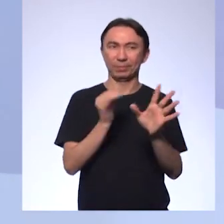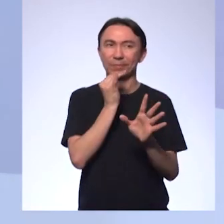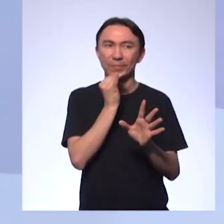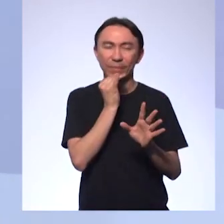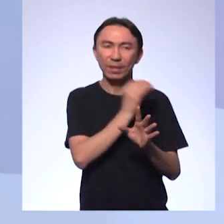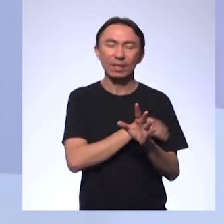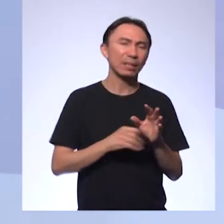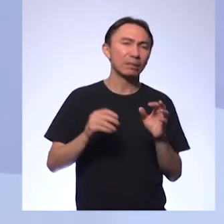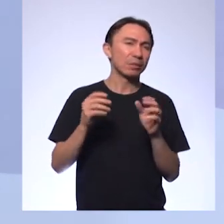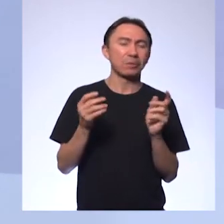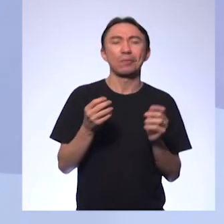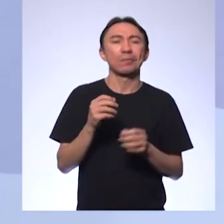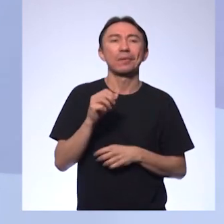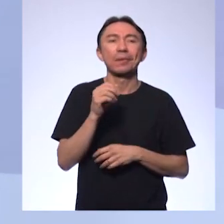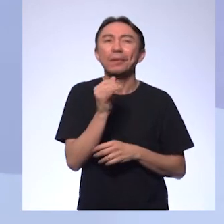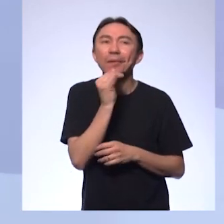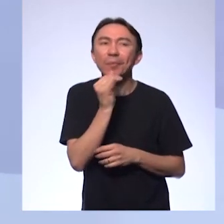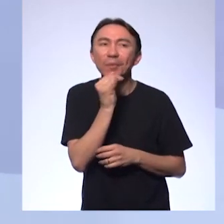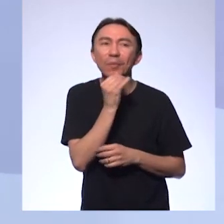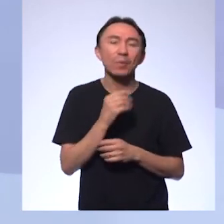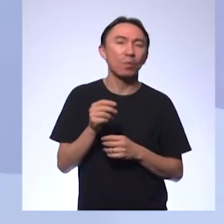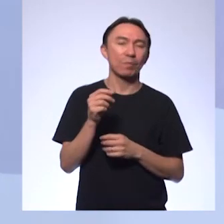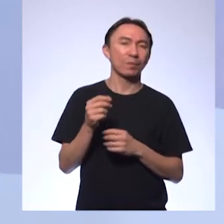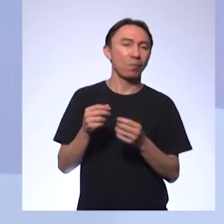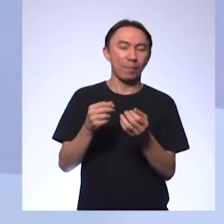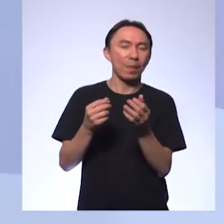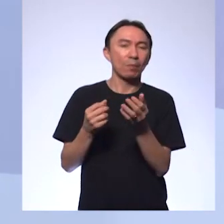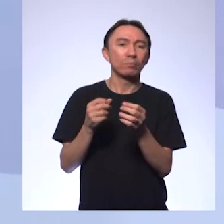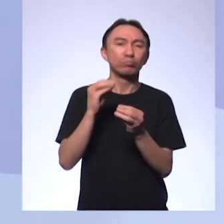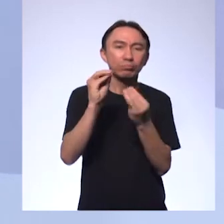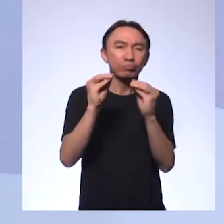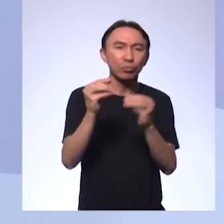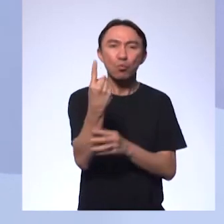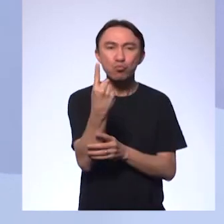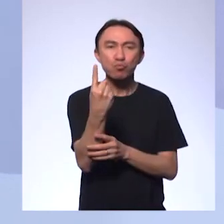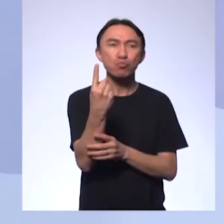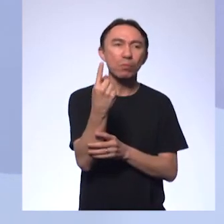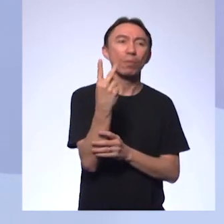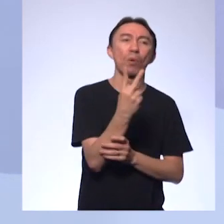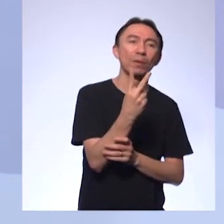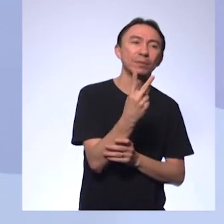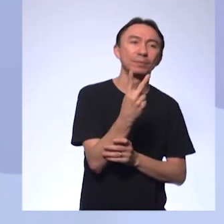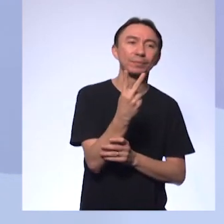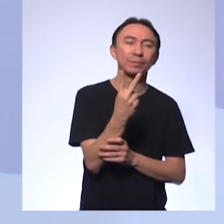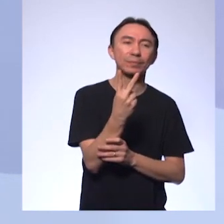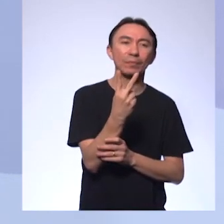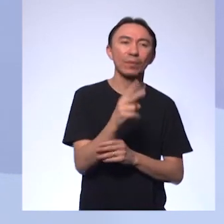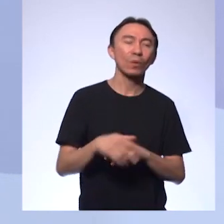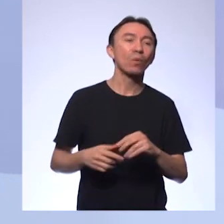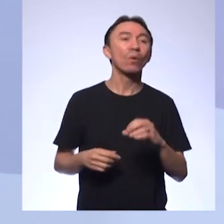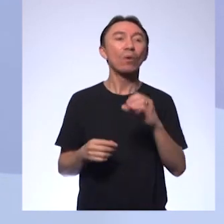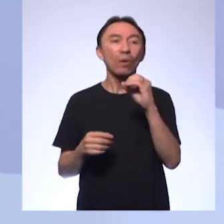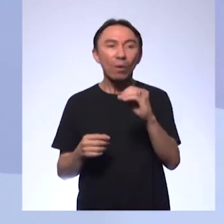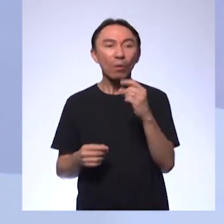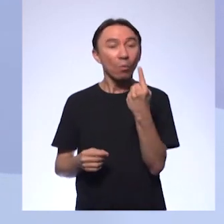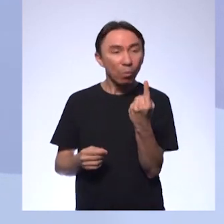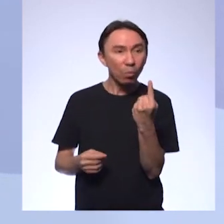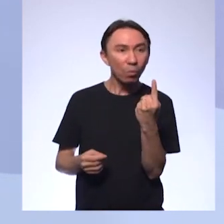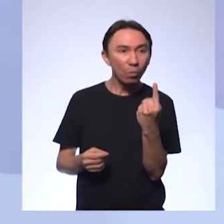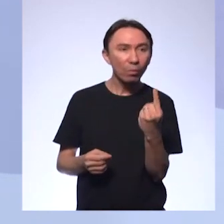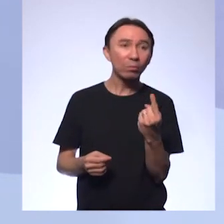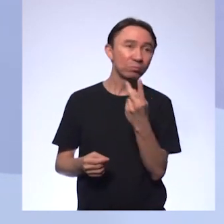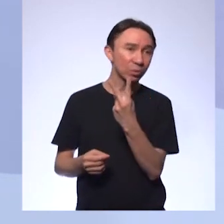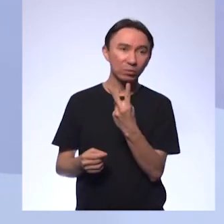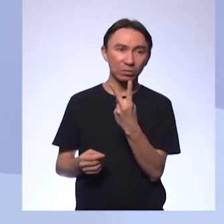eu começar a numerar ele, eu vou chamar ele de 1, 2. o oxigênio está ligado de cá. Se eu numerar isso aqui,